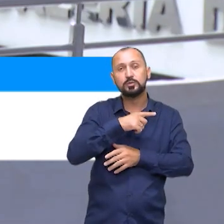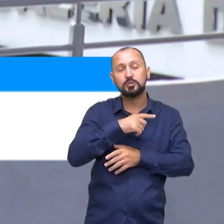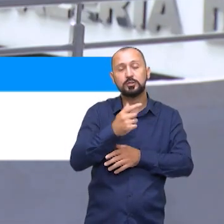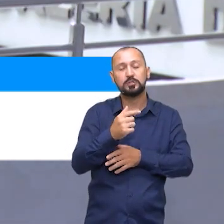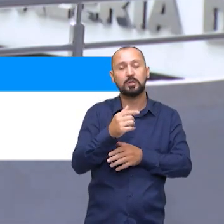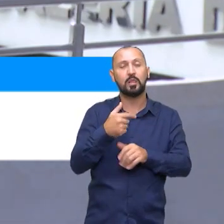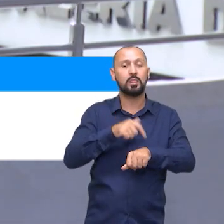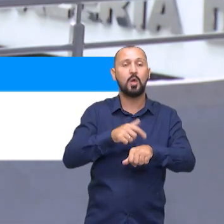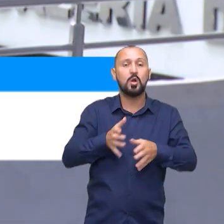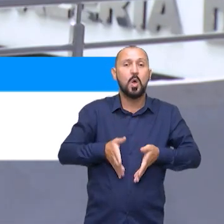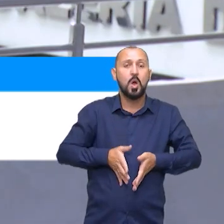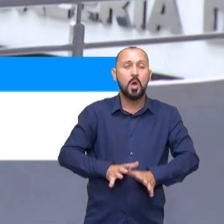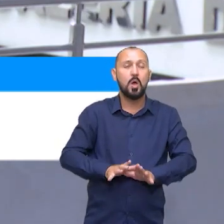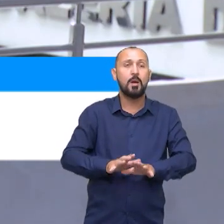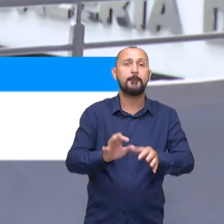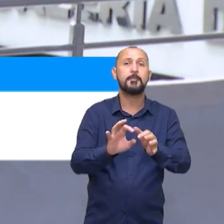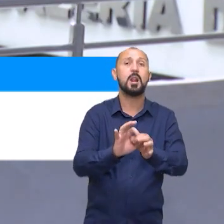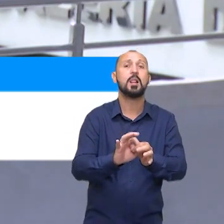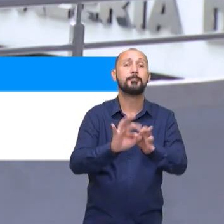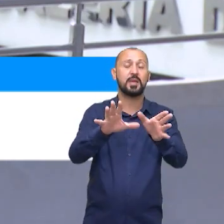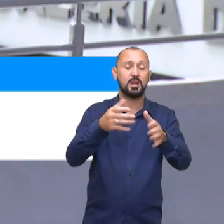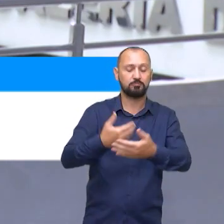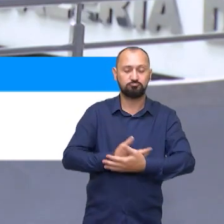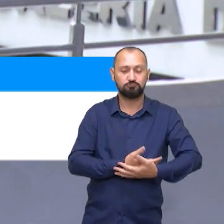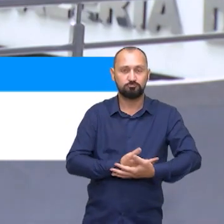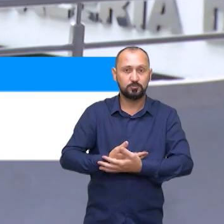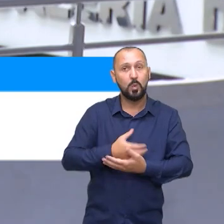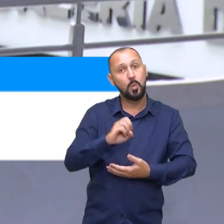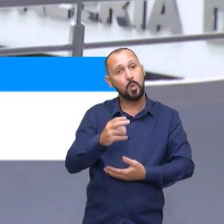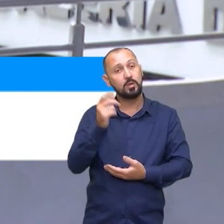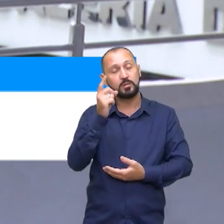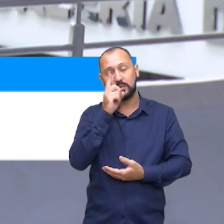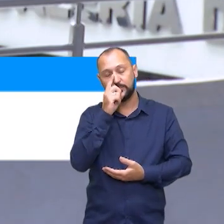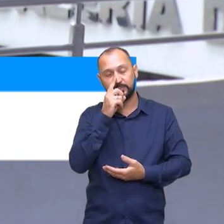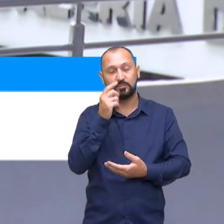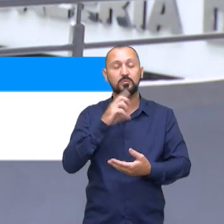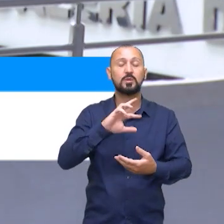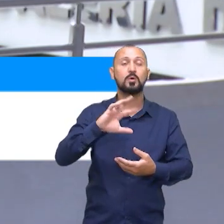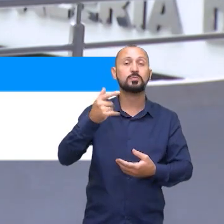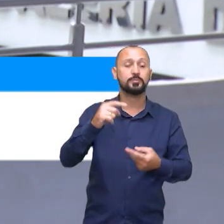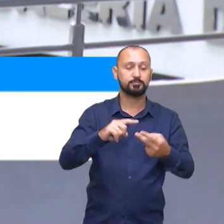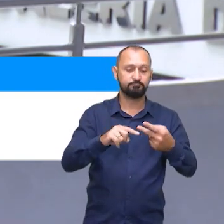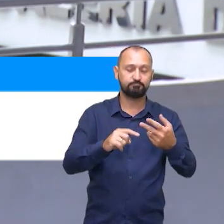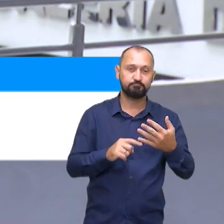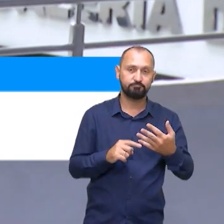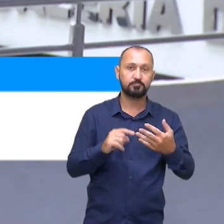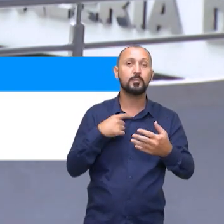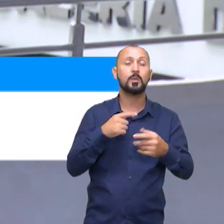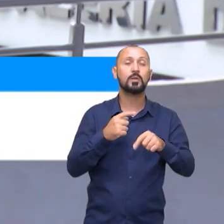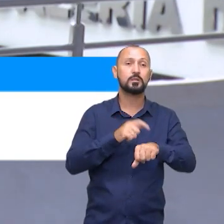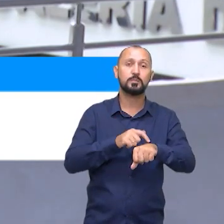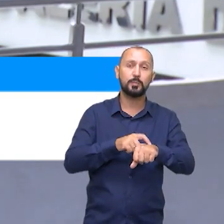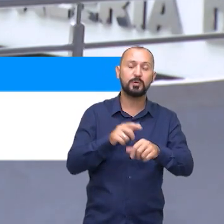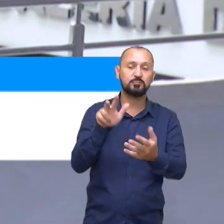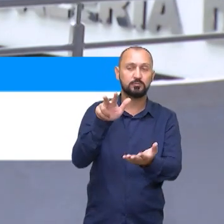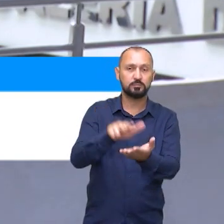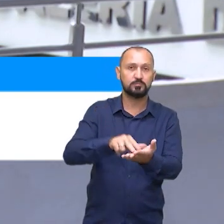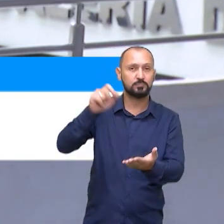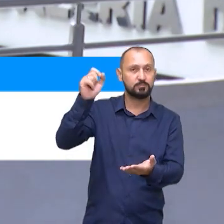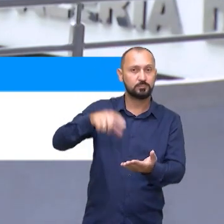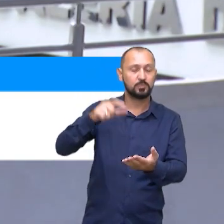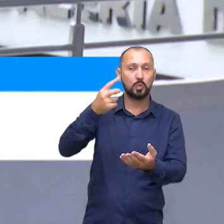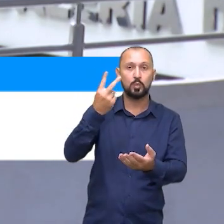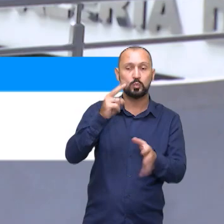do 9º mês de gestação para o início da alta hospitalar do recém-nascido ou da mãe. O que ocorrer primeiro, mesmo que o período